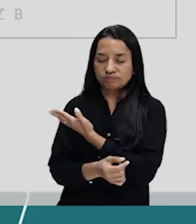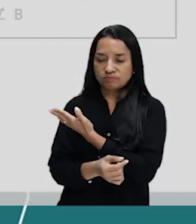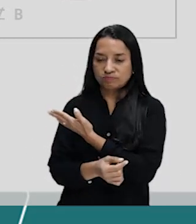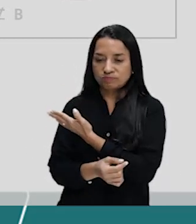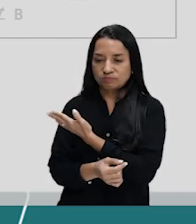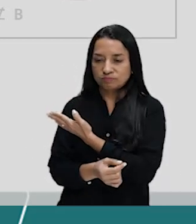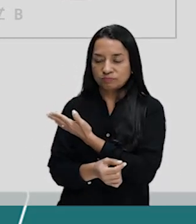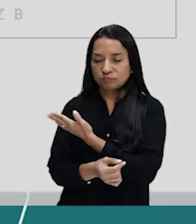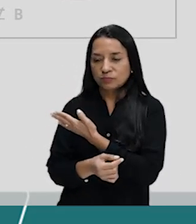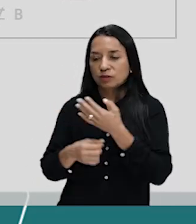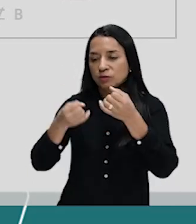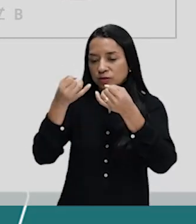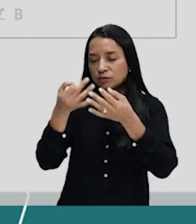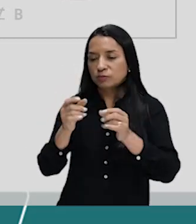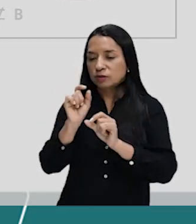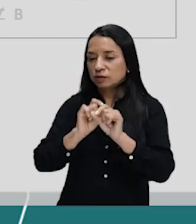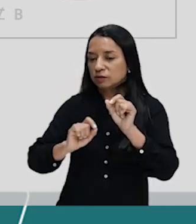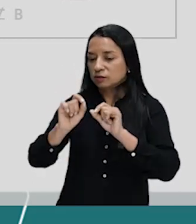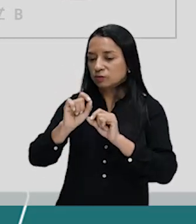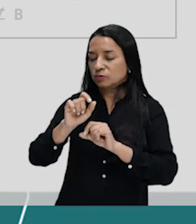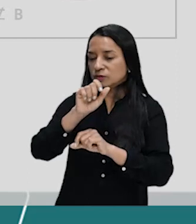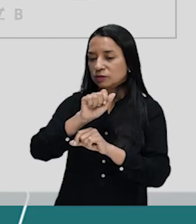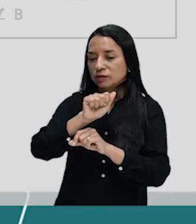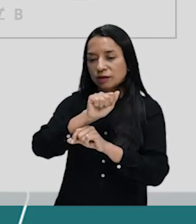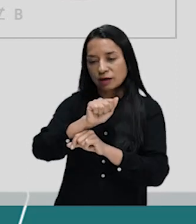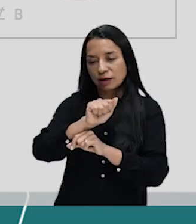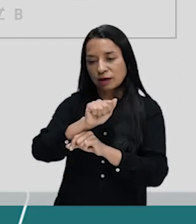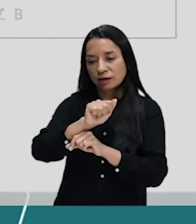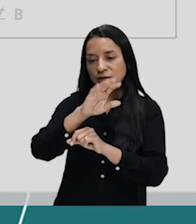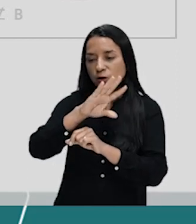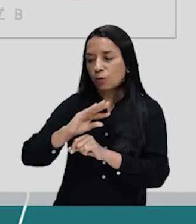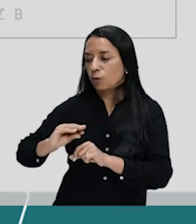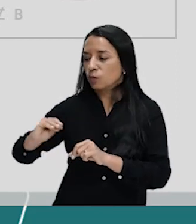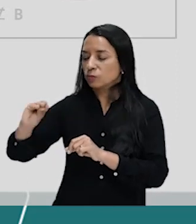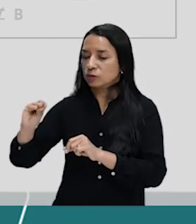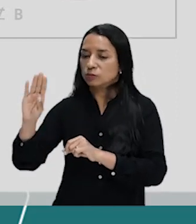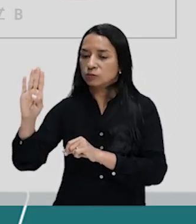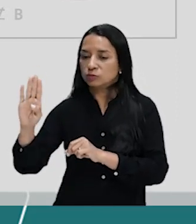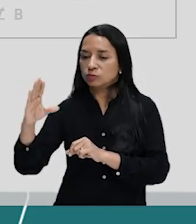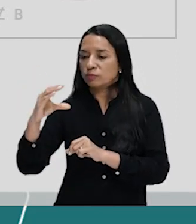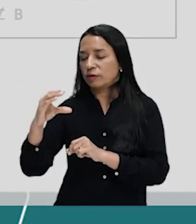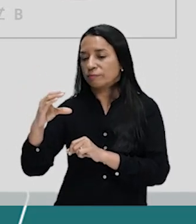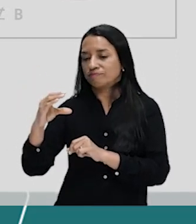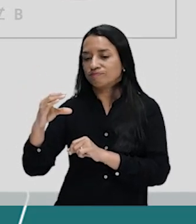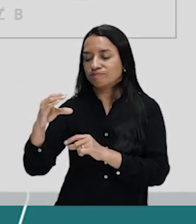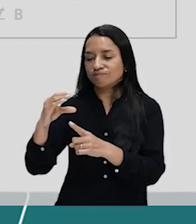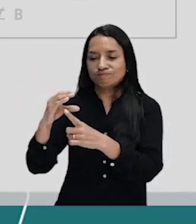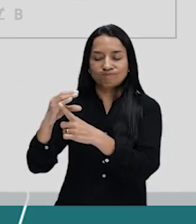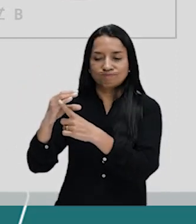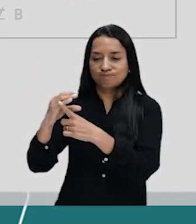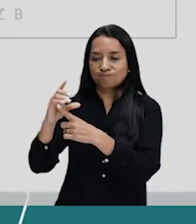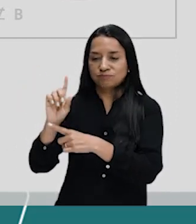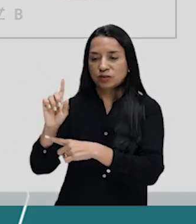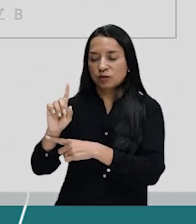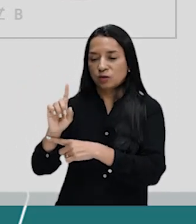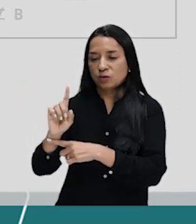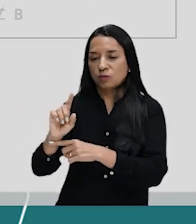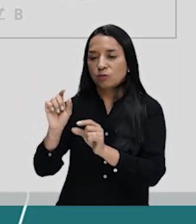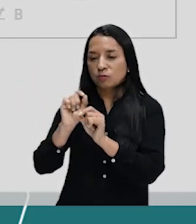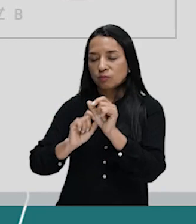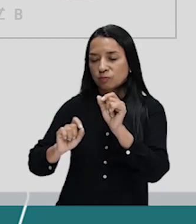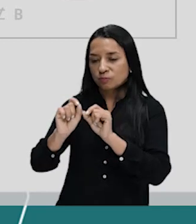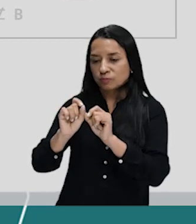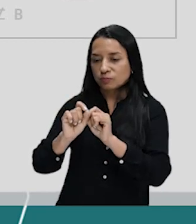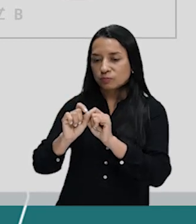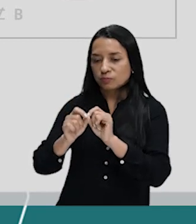já está me dizendo que o conjunto A não está contido no conjunto B. Tem essa outra representação aqui, ó. Aqui mesmo é que eu já afirmo,